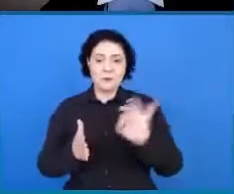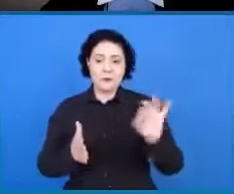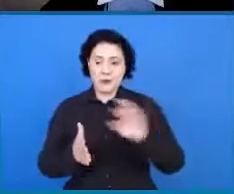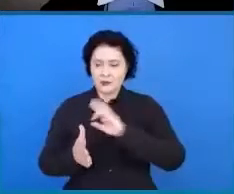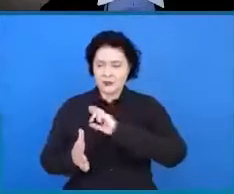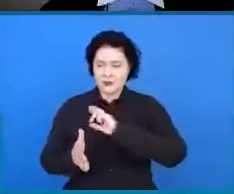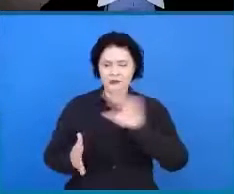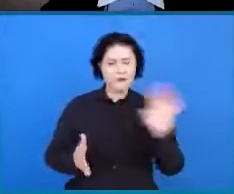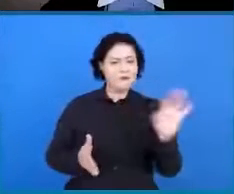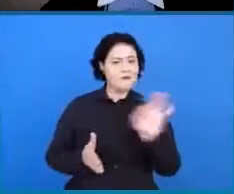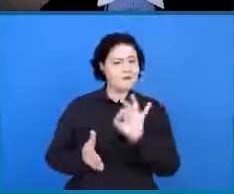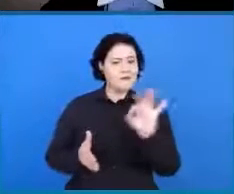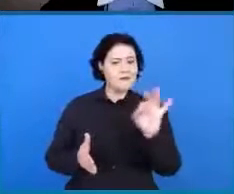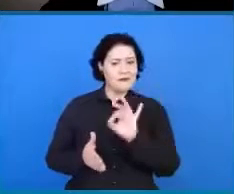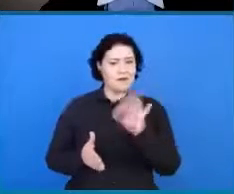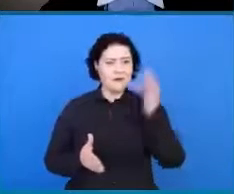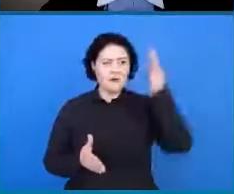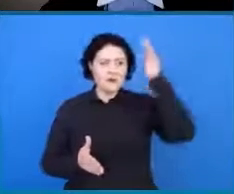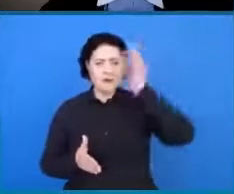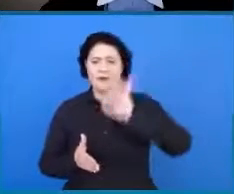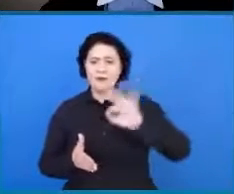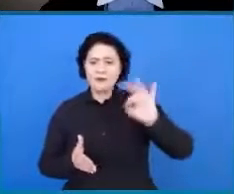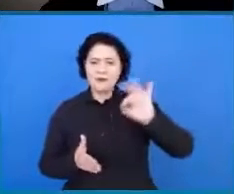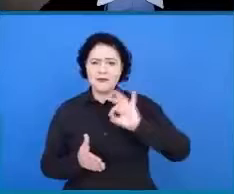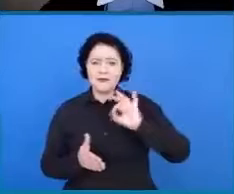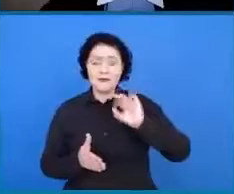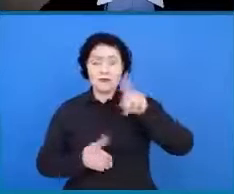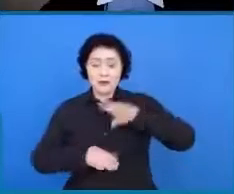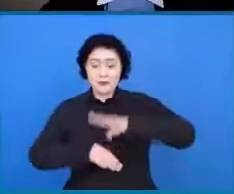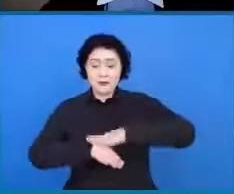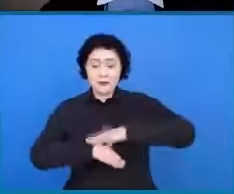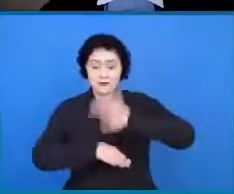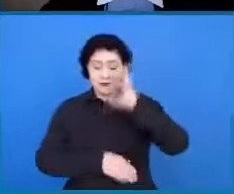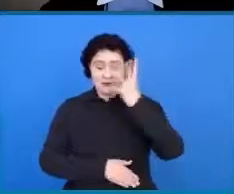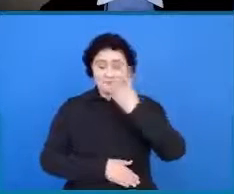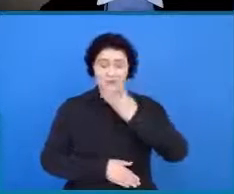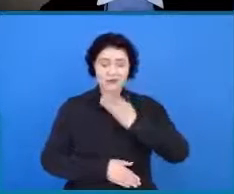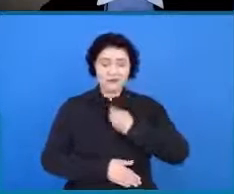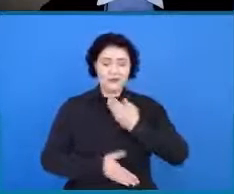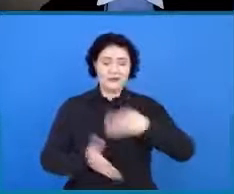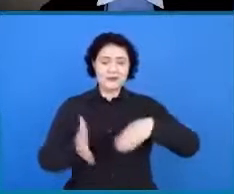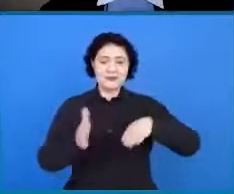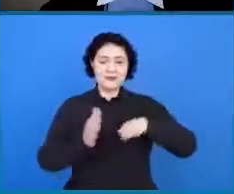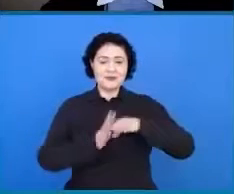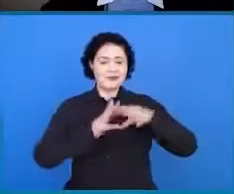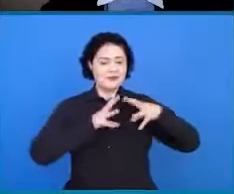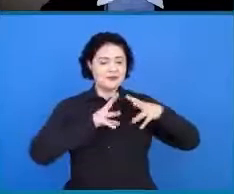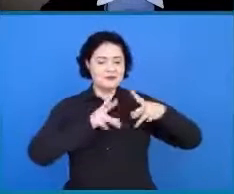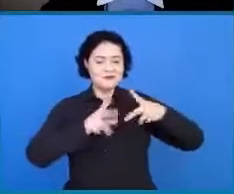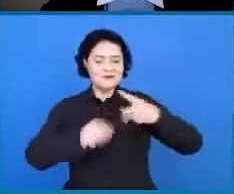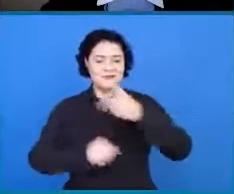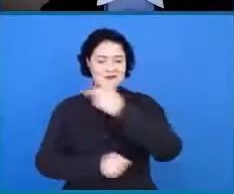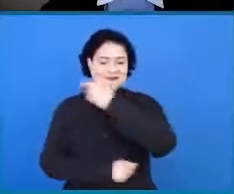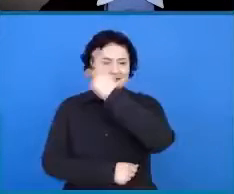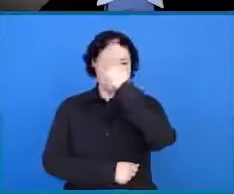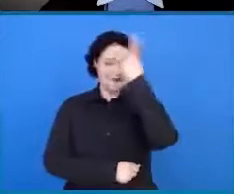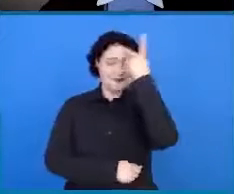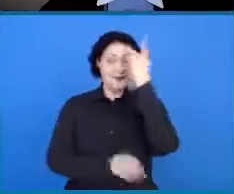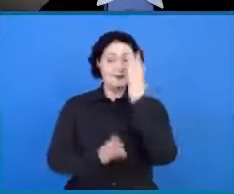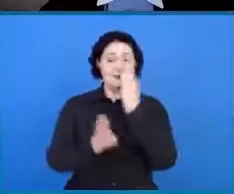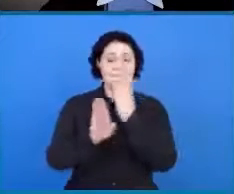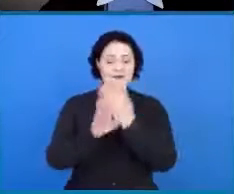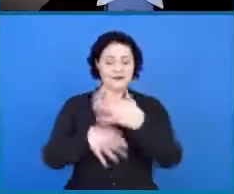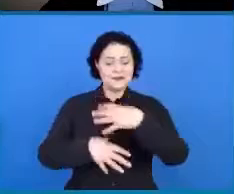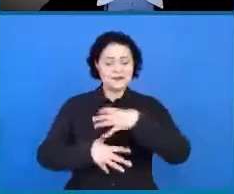não tem filosofias ele é tudo porque ele fala a todos os corações e nós vemos isso na maneira como as pessoas